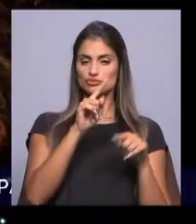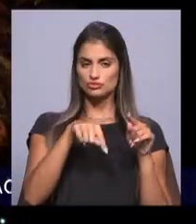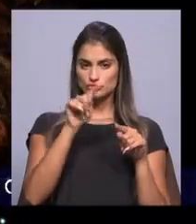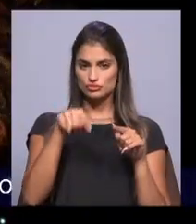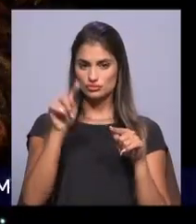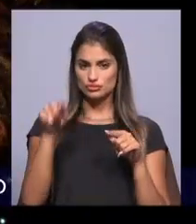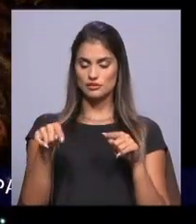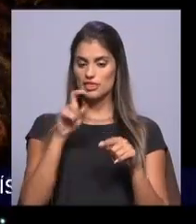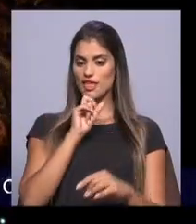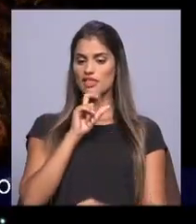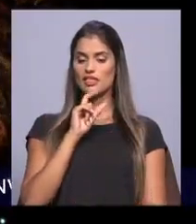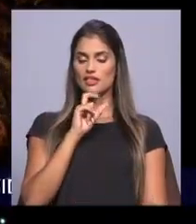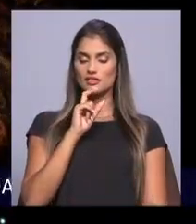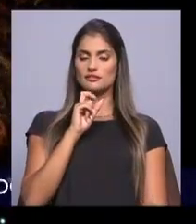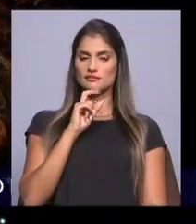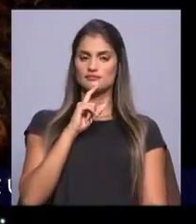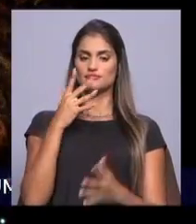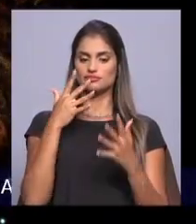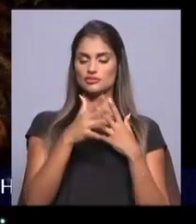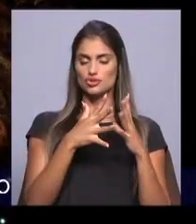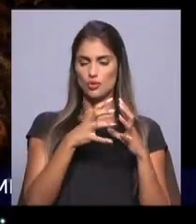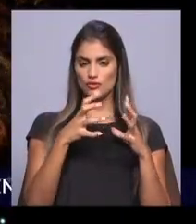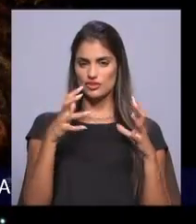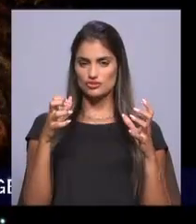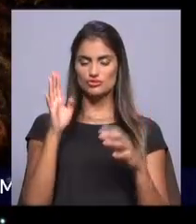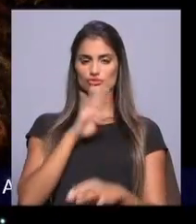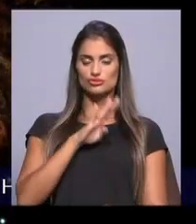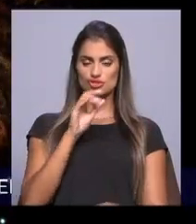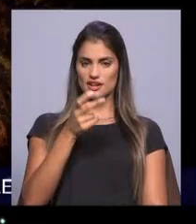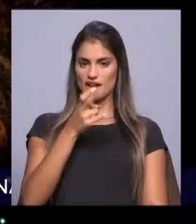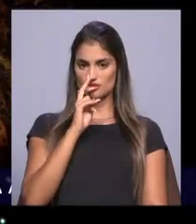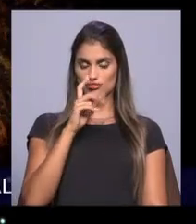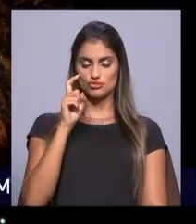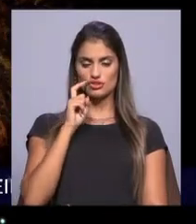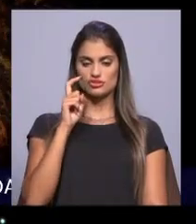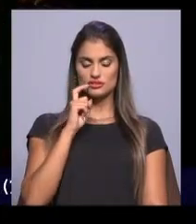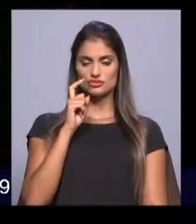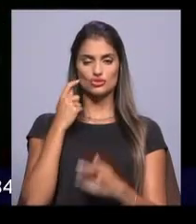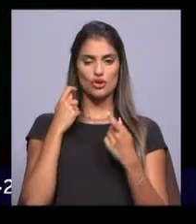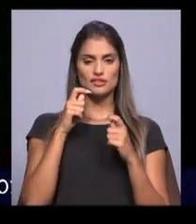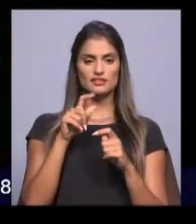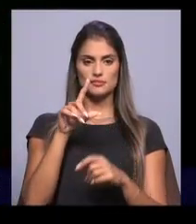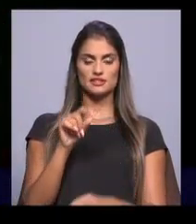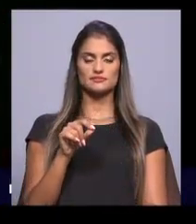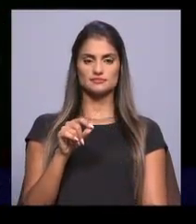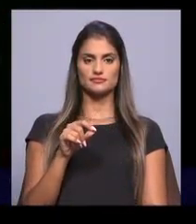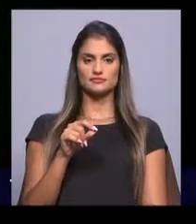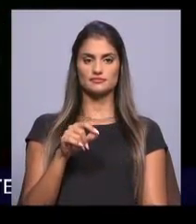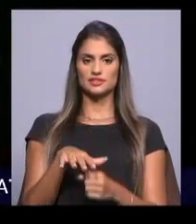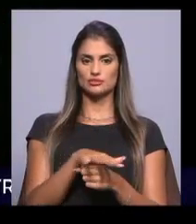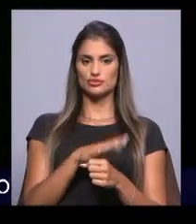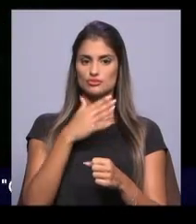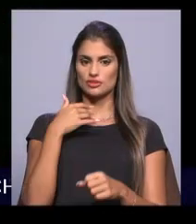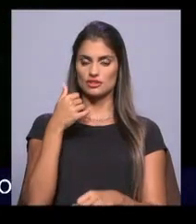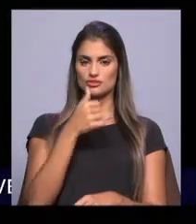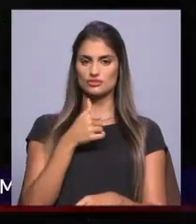que consegue penetrar pelas nuvens de poeira e de gás que protegem, que escondem tão bem fenómenos lindíssimos